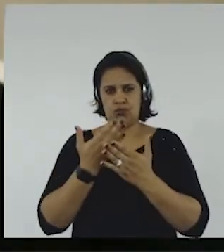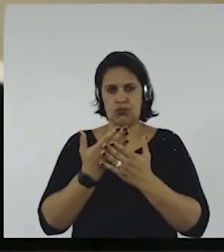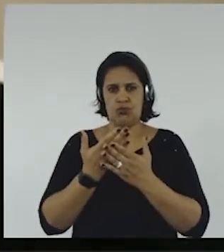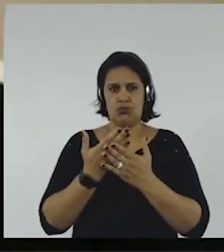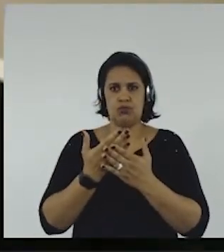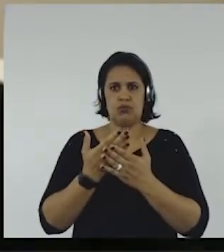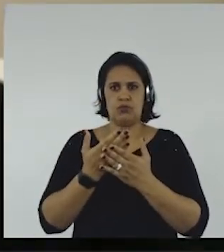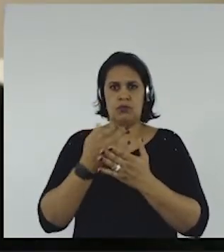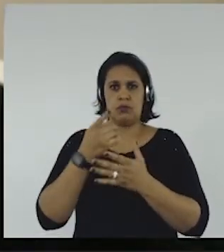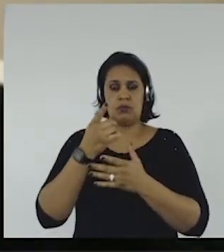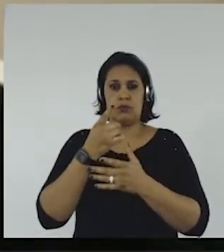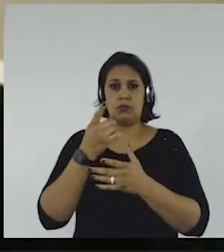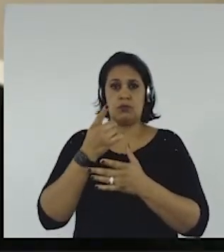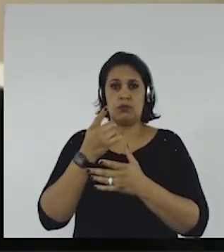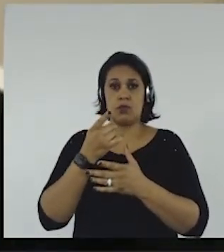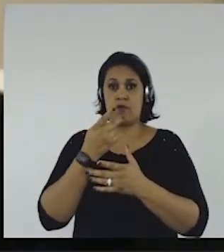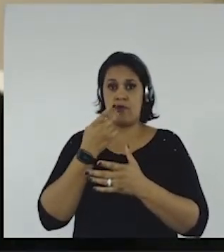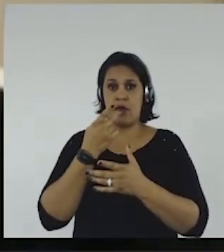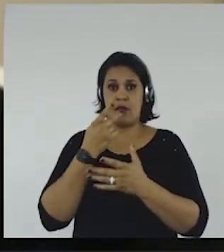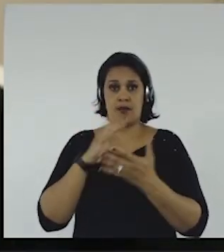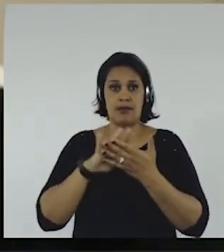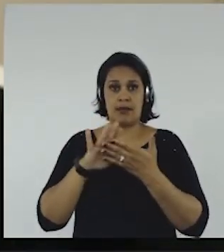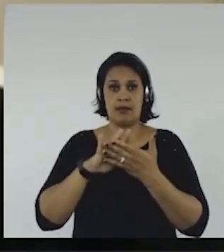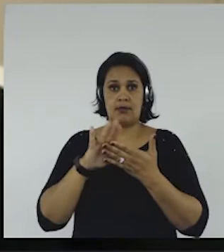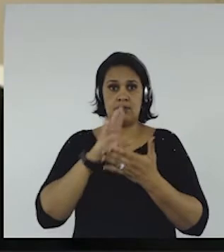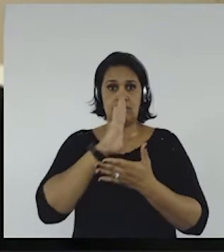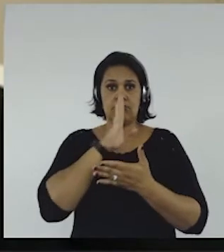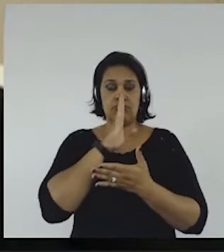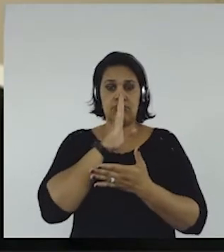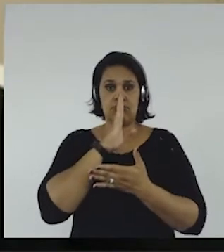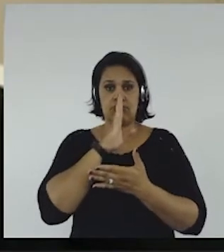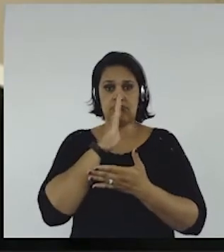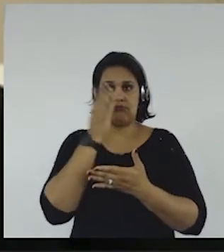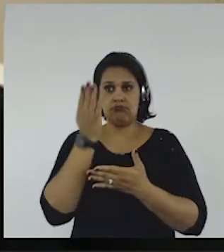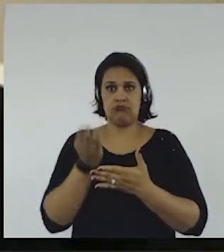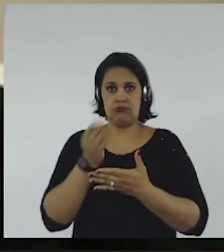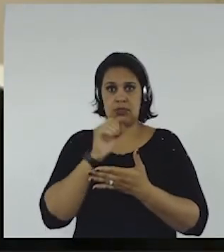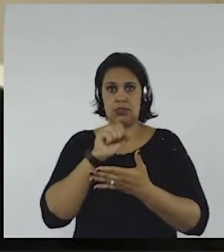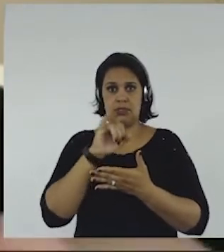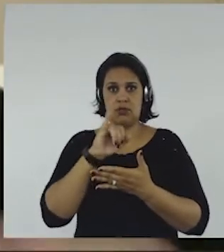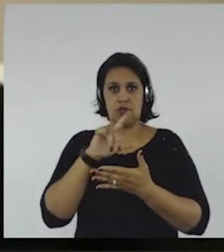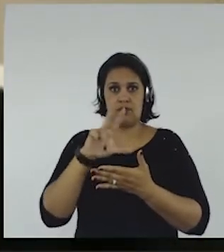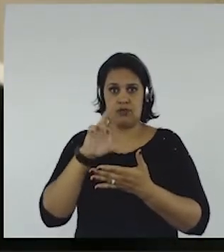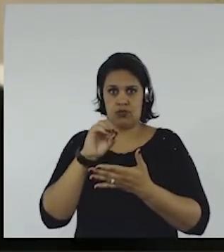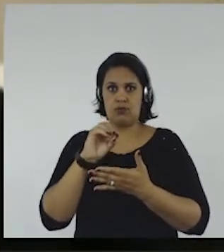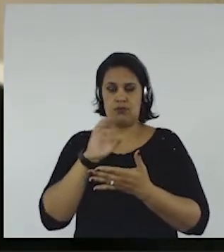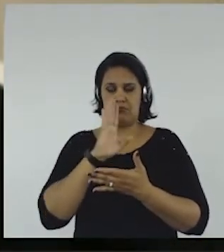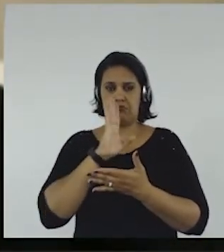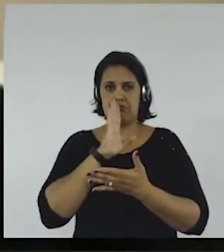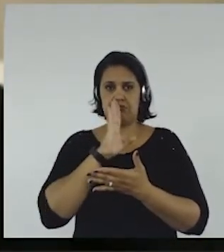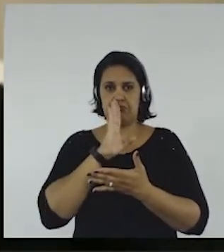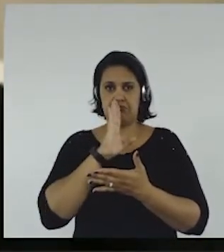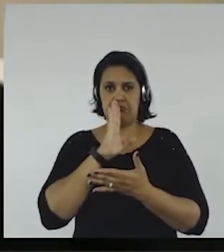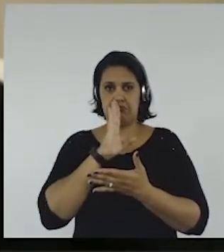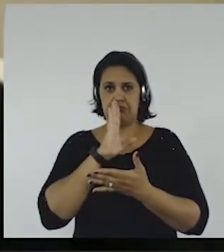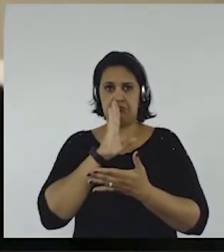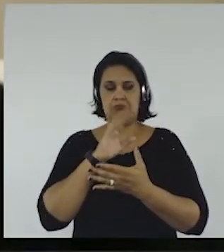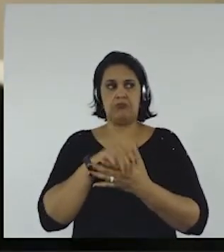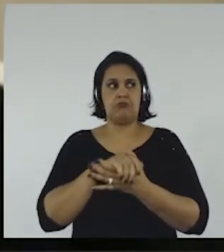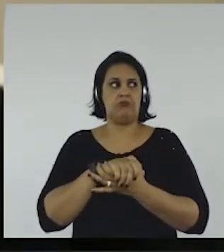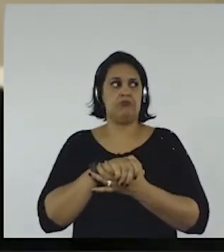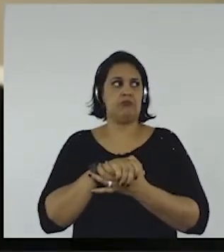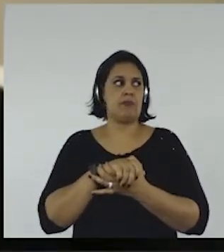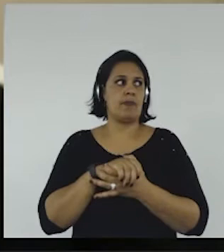evitavam fazer comentários. É nessa ótica, nessa linha que gostaria de